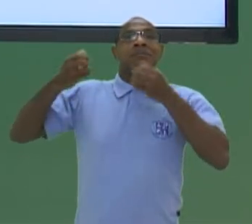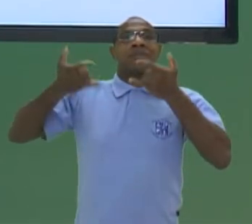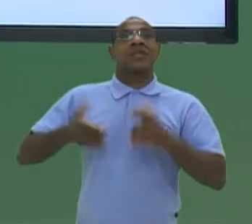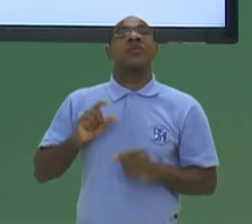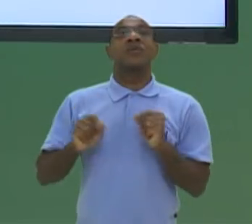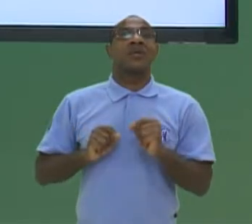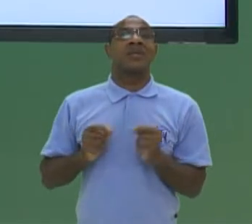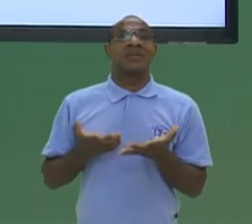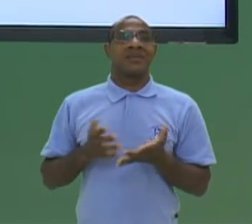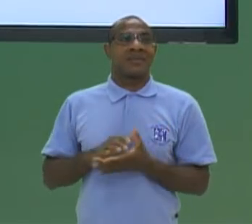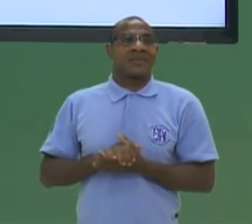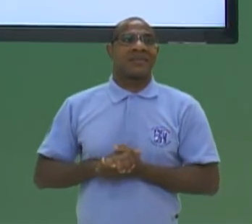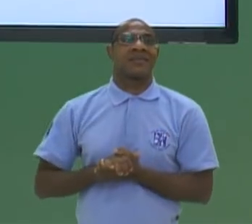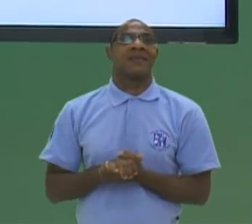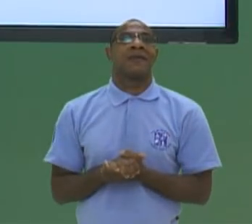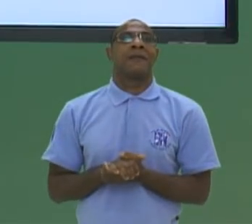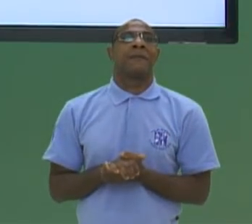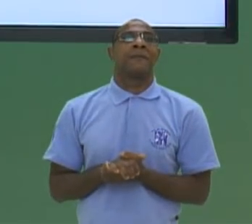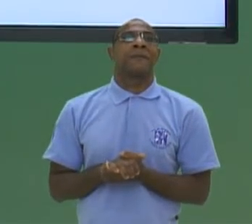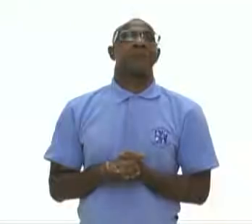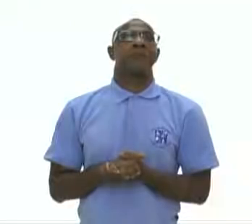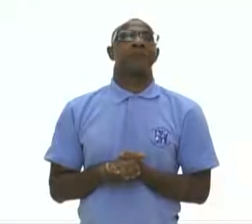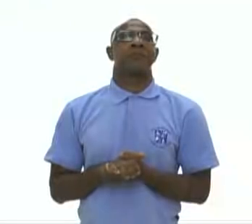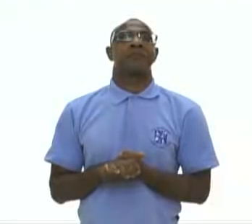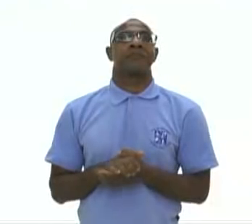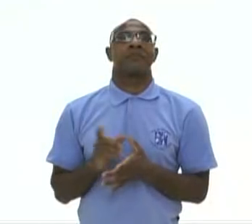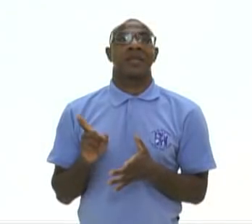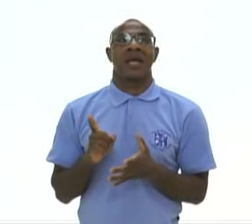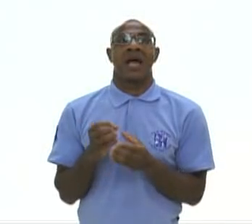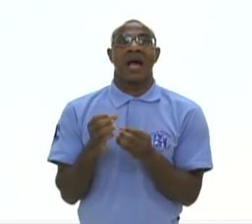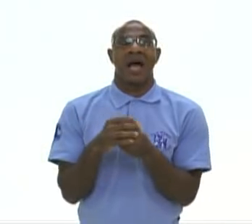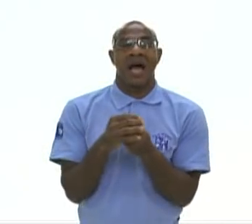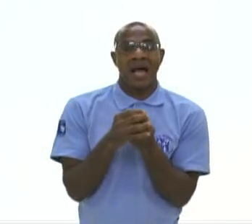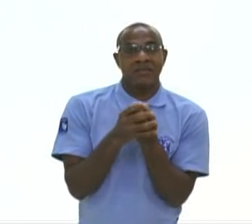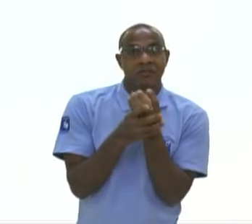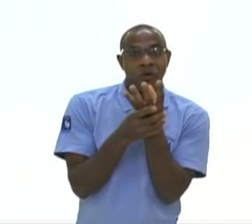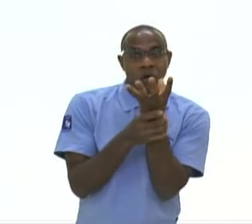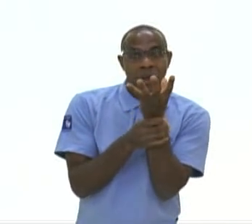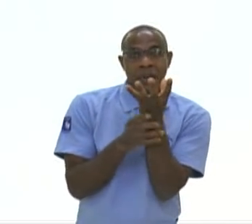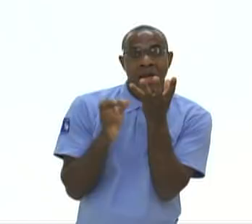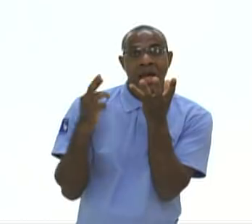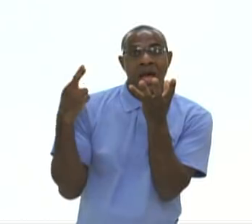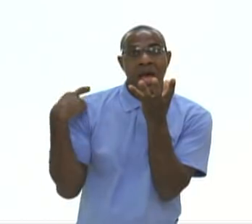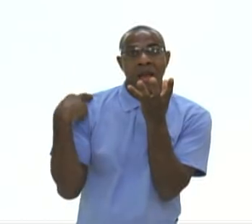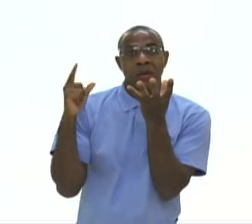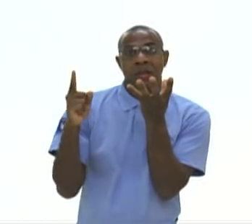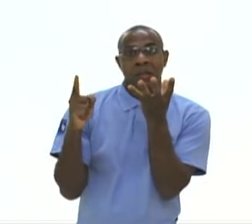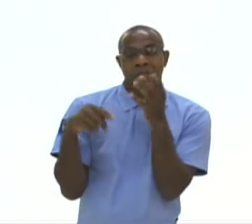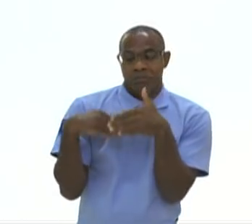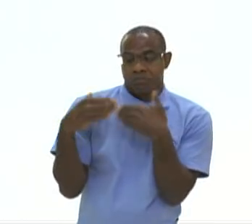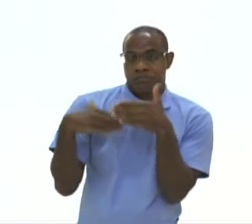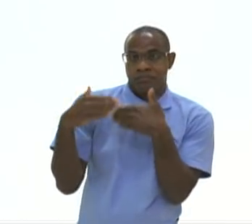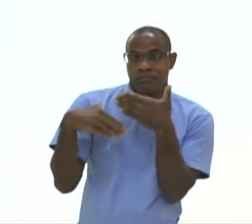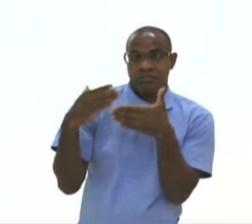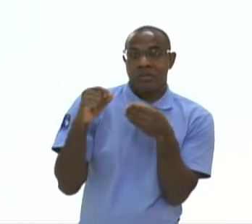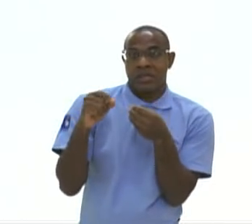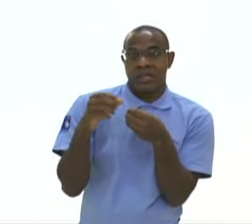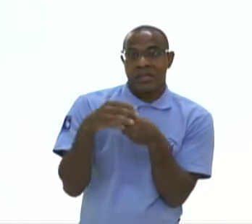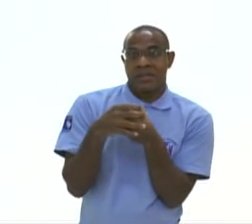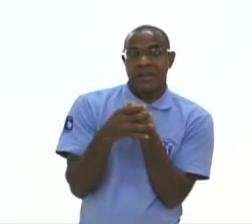para você para ficar fresco na sua cabeça. As flores, elas vão ser responsáveis pela reprodução das